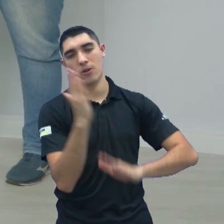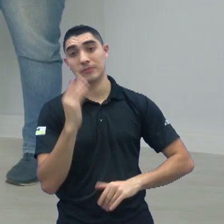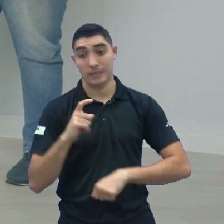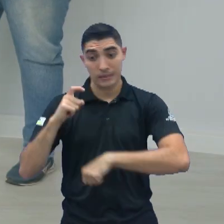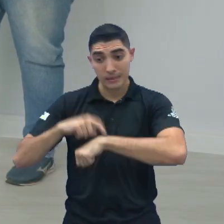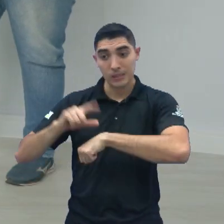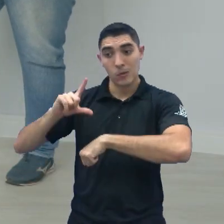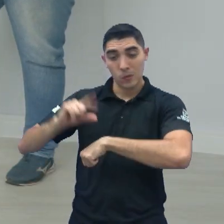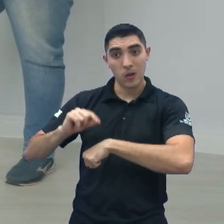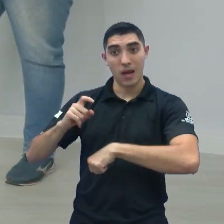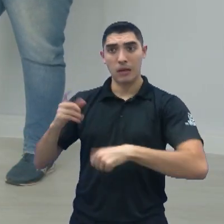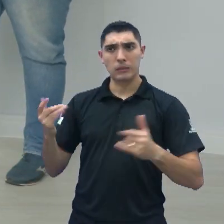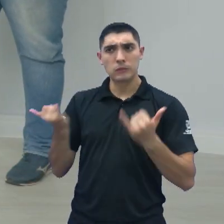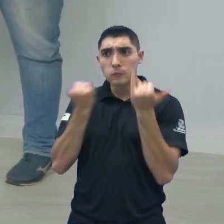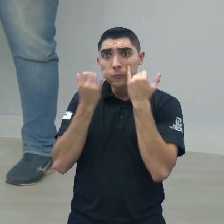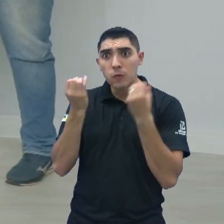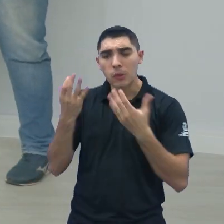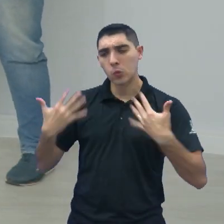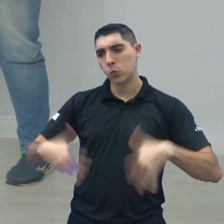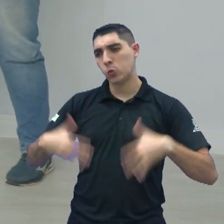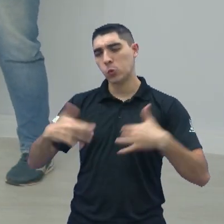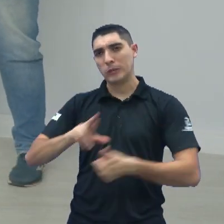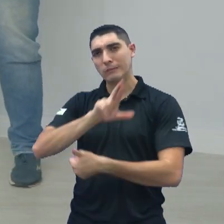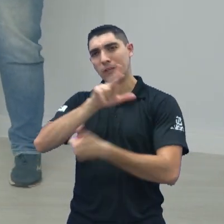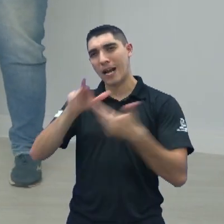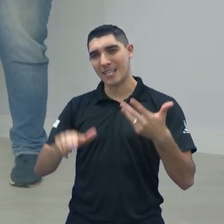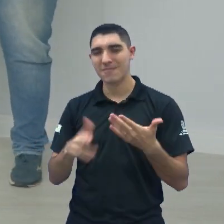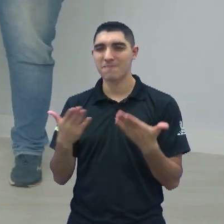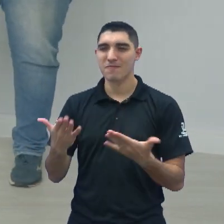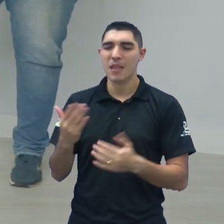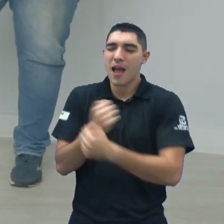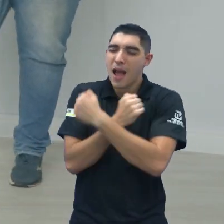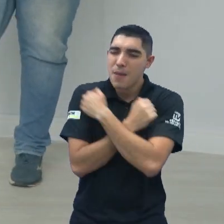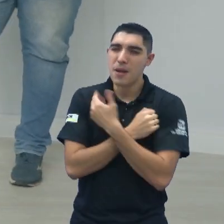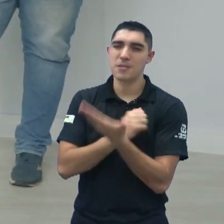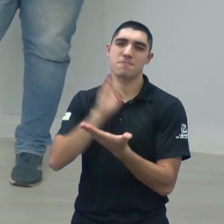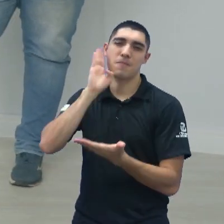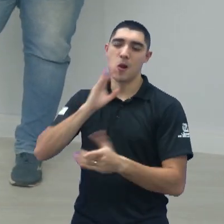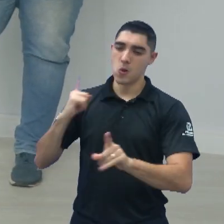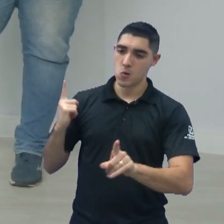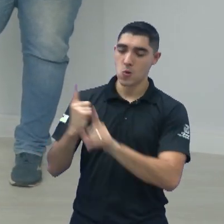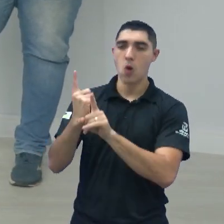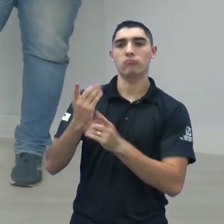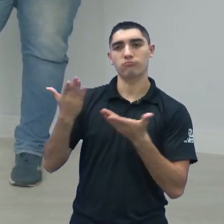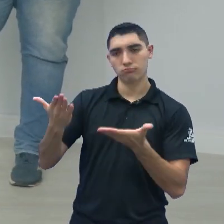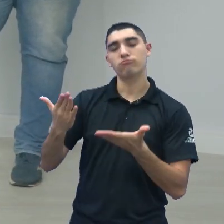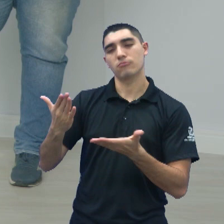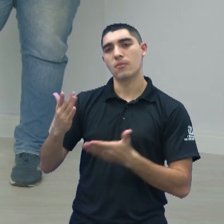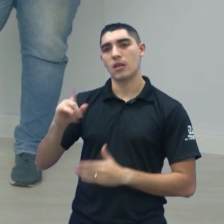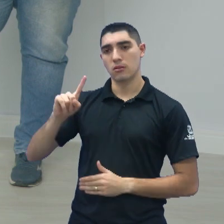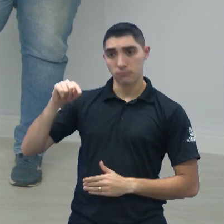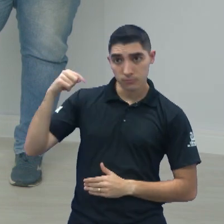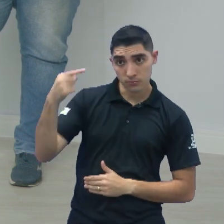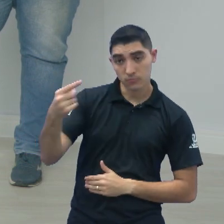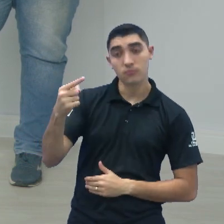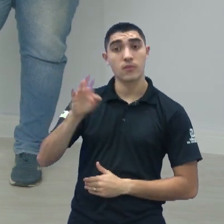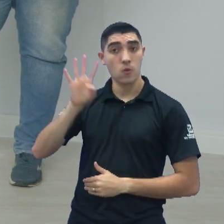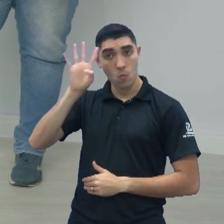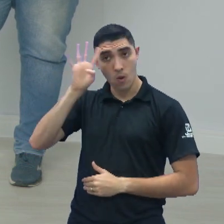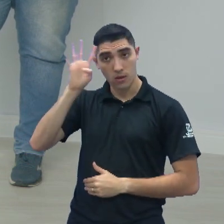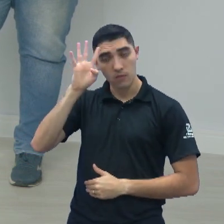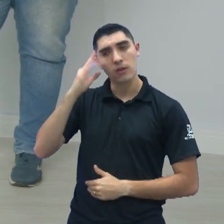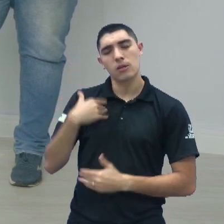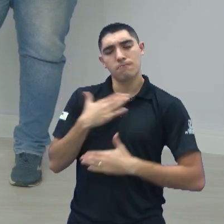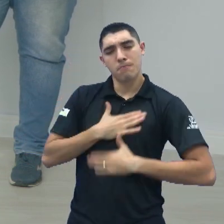Começamos a semana bem com muita informação aqui no Hora do Esporte. Paulito, grande abraço para você, sempre um prazer tê-lo aqui no nosso Hora do Esporte. Te espero na